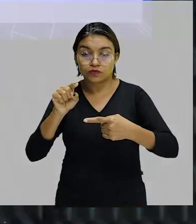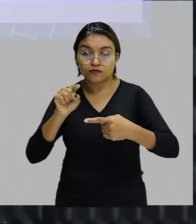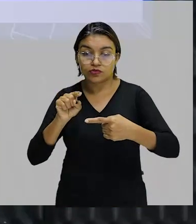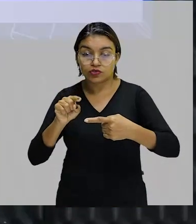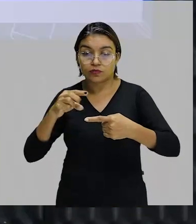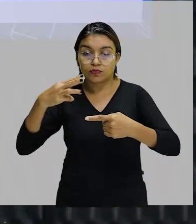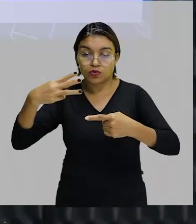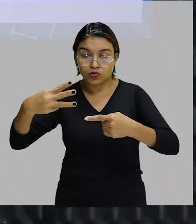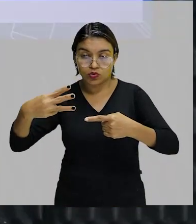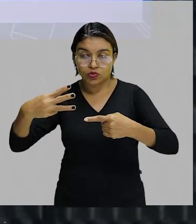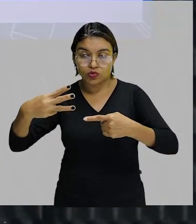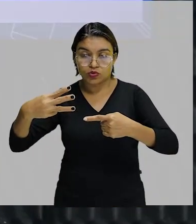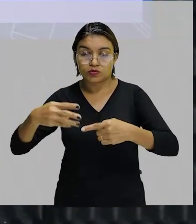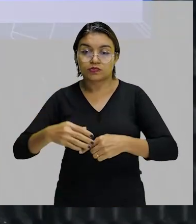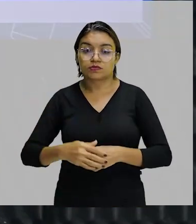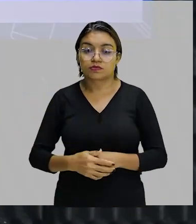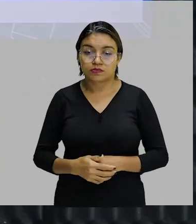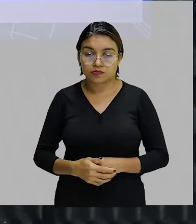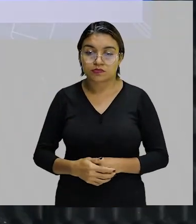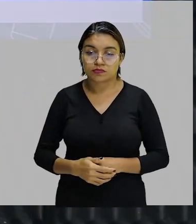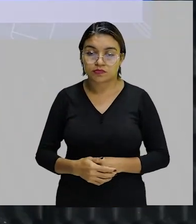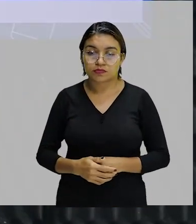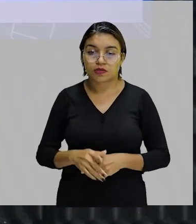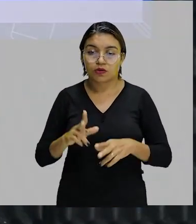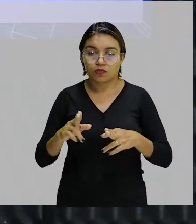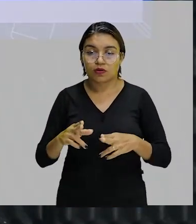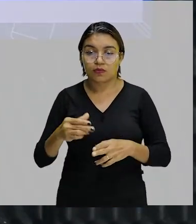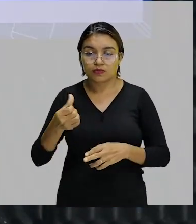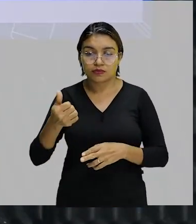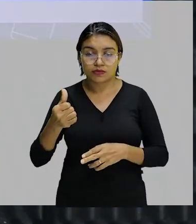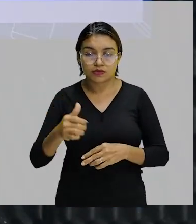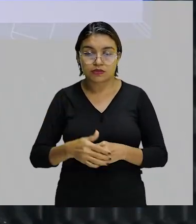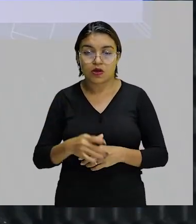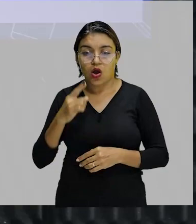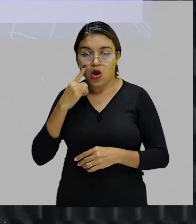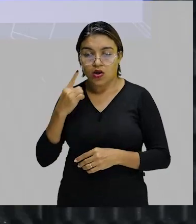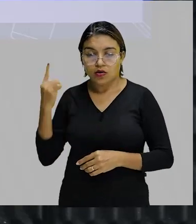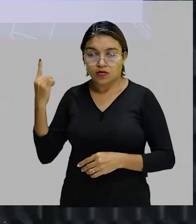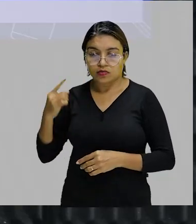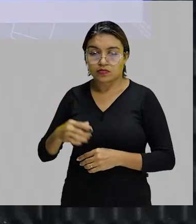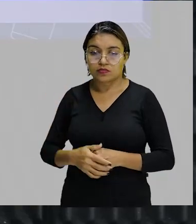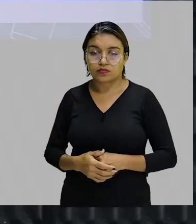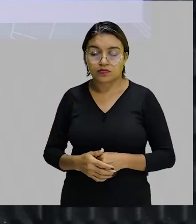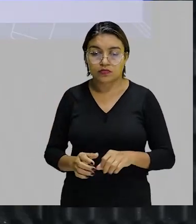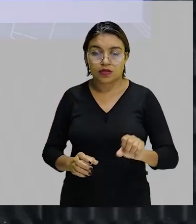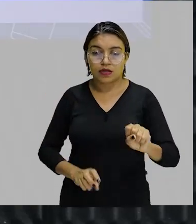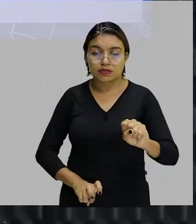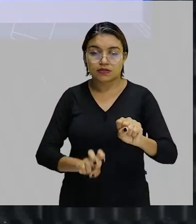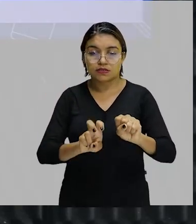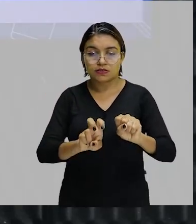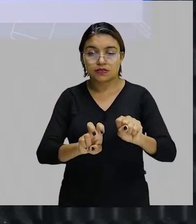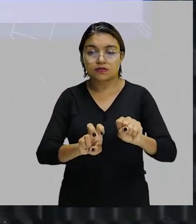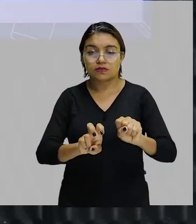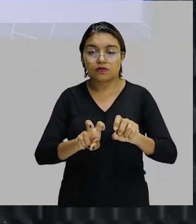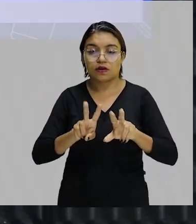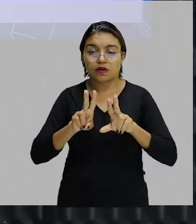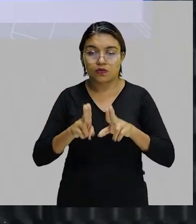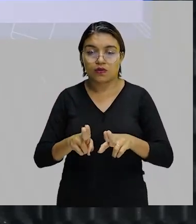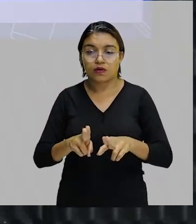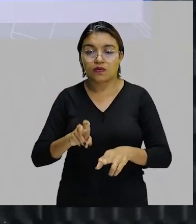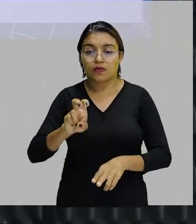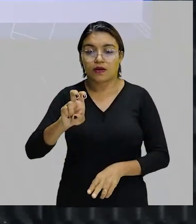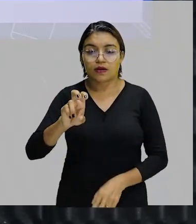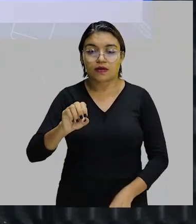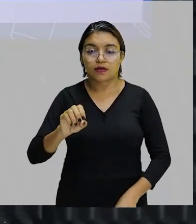dividi o 8.000 pelo 16, que ficou no lugar do 32, e deu 500. O meu resultado, eu estou multiplicando por